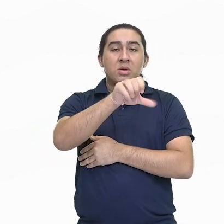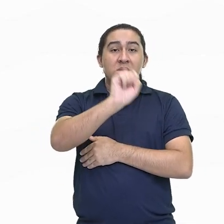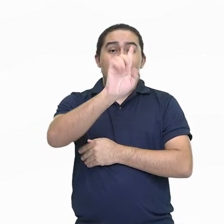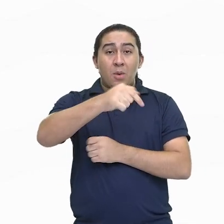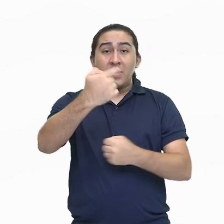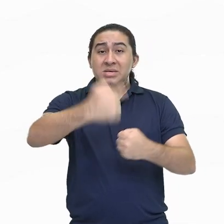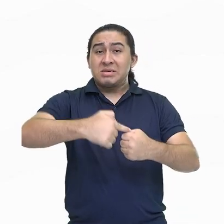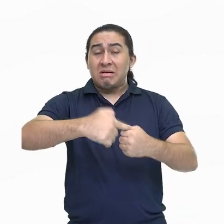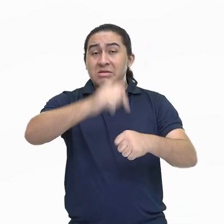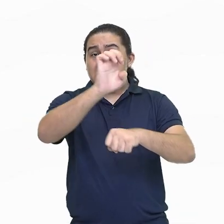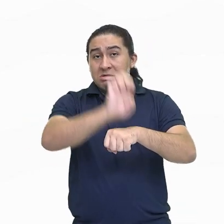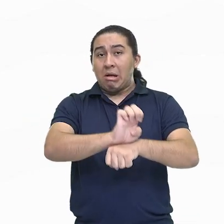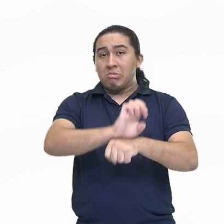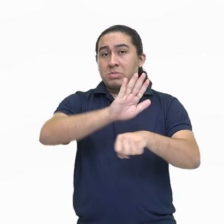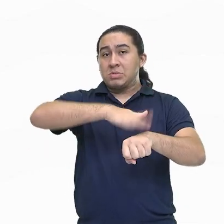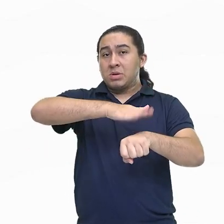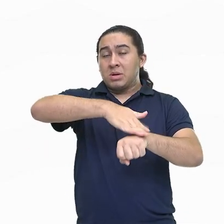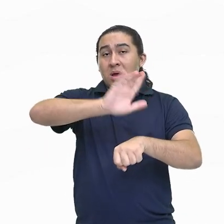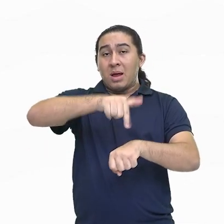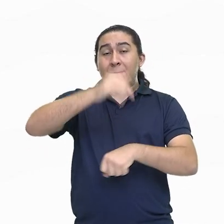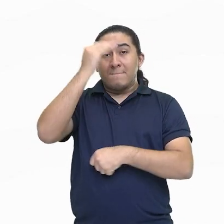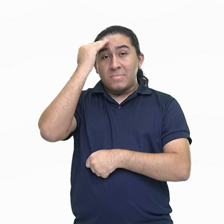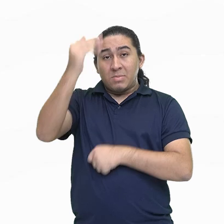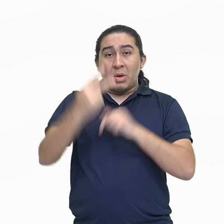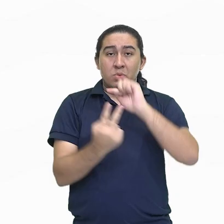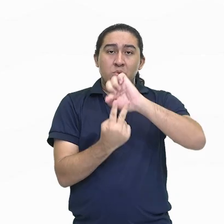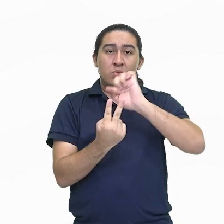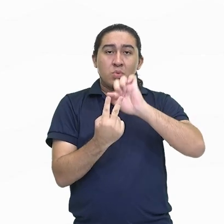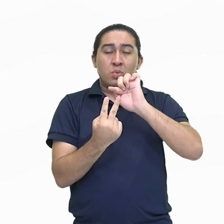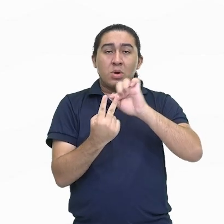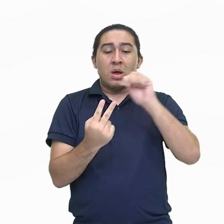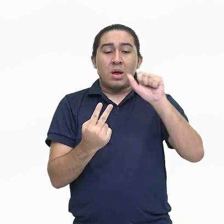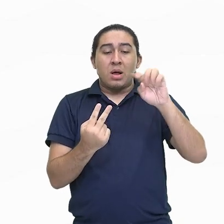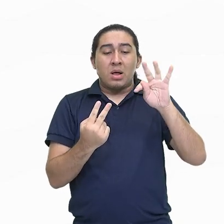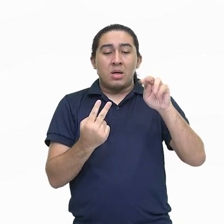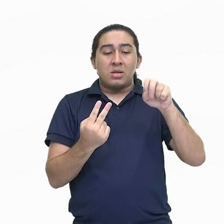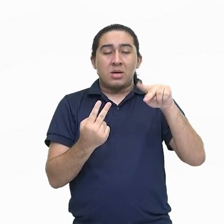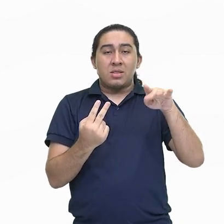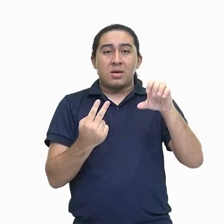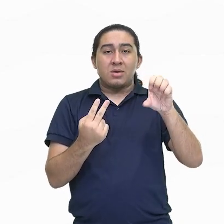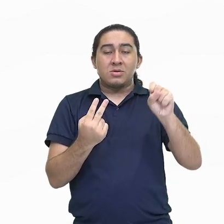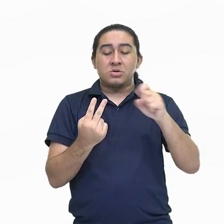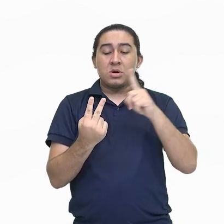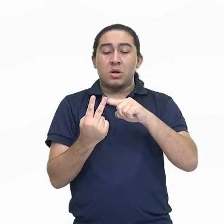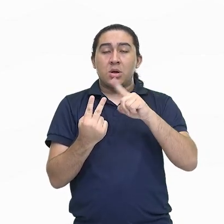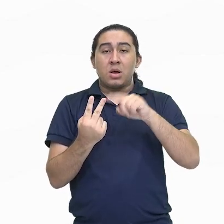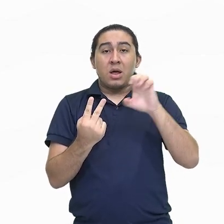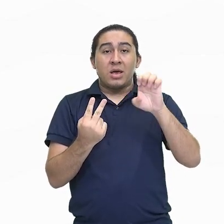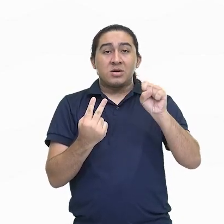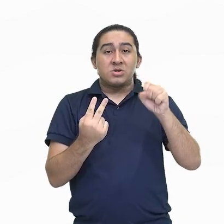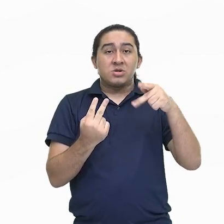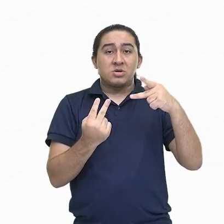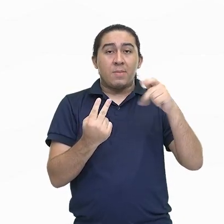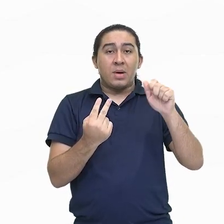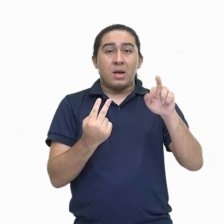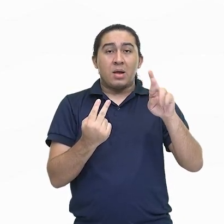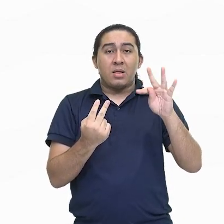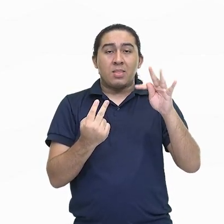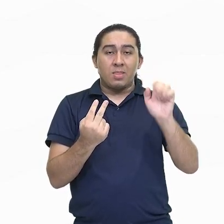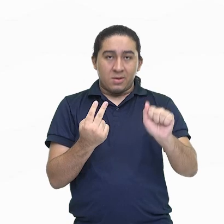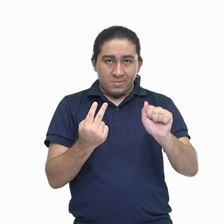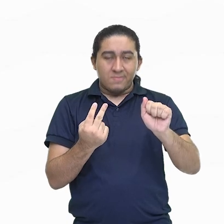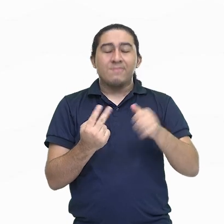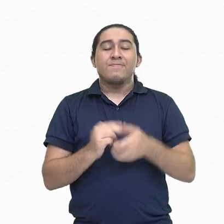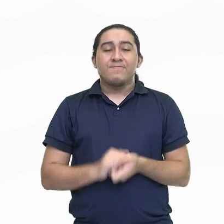duas principais foram Atenas e Esparta. Então, a Grécia ela foi uma grande referência, por